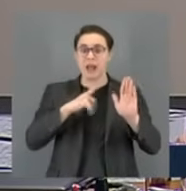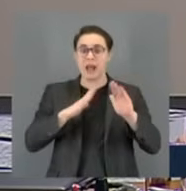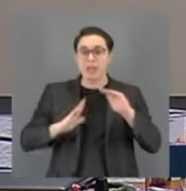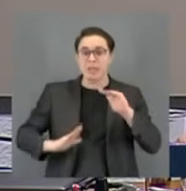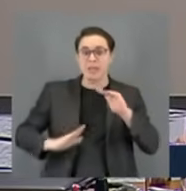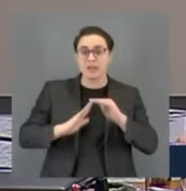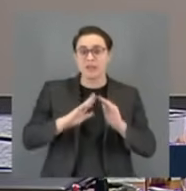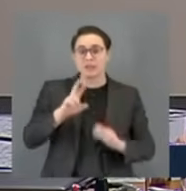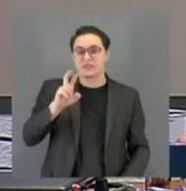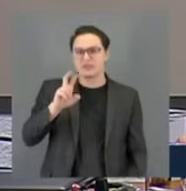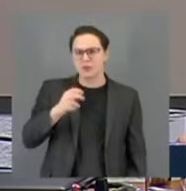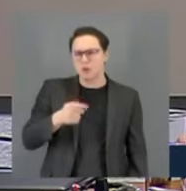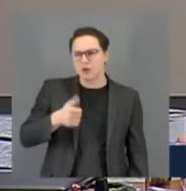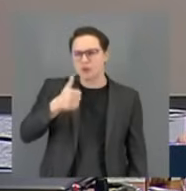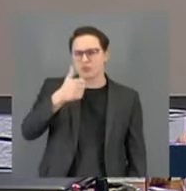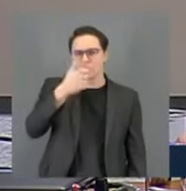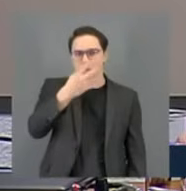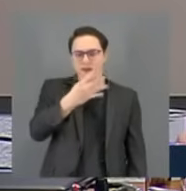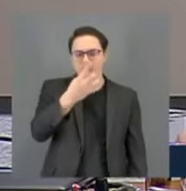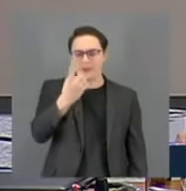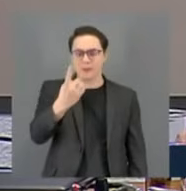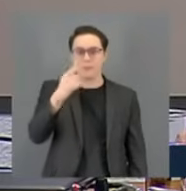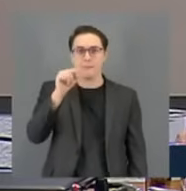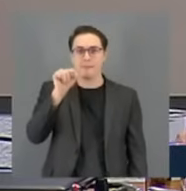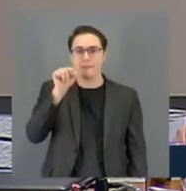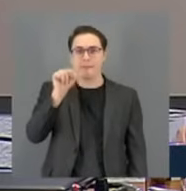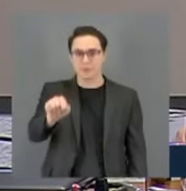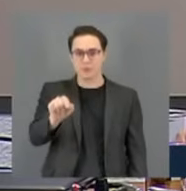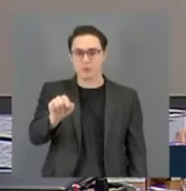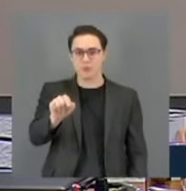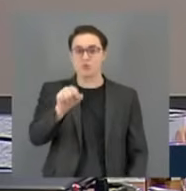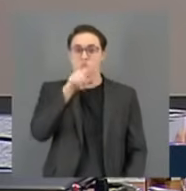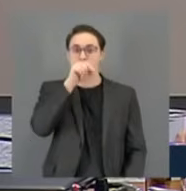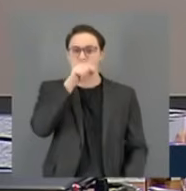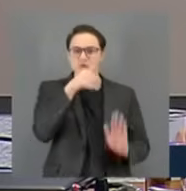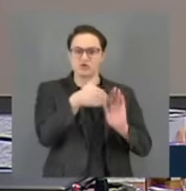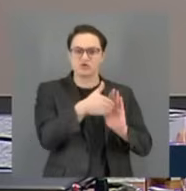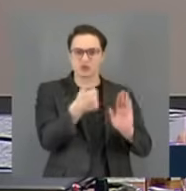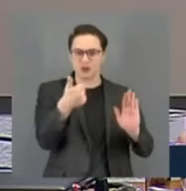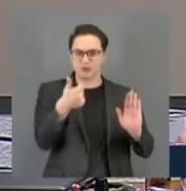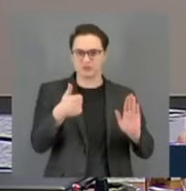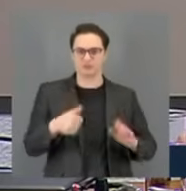quase 41 mil tweets.